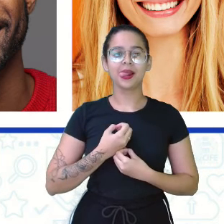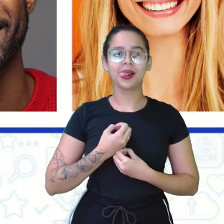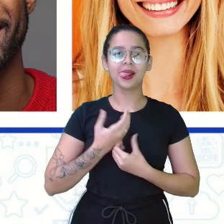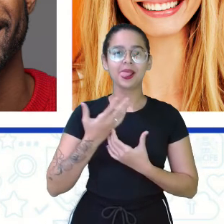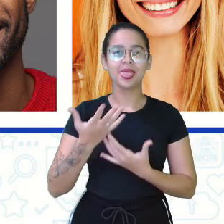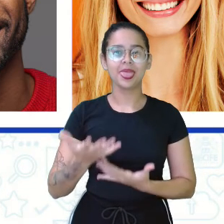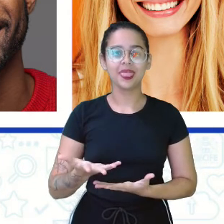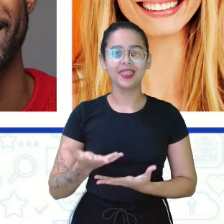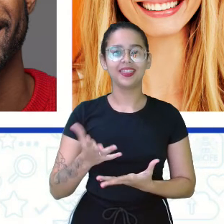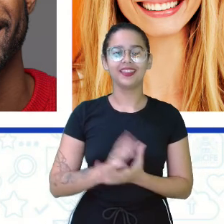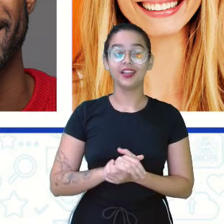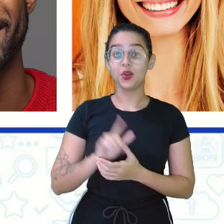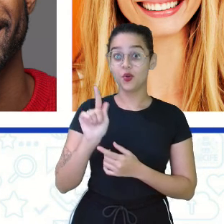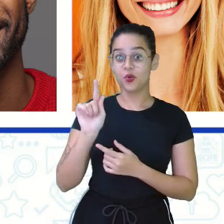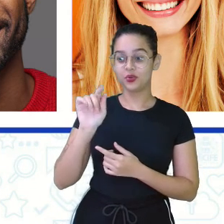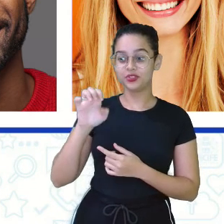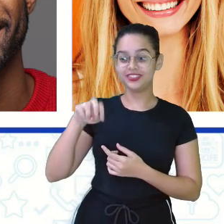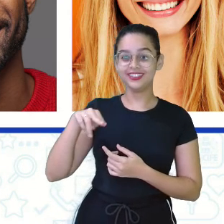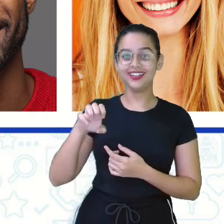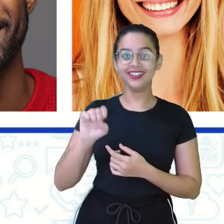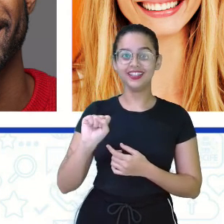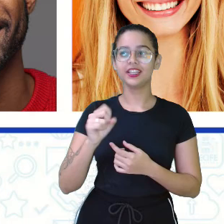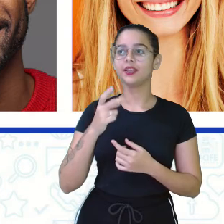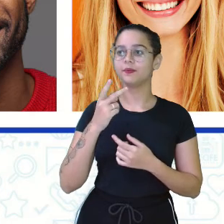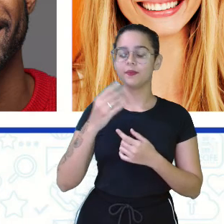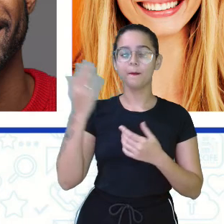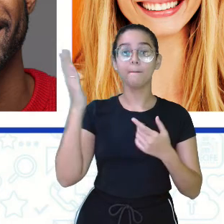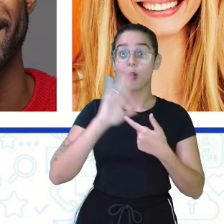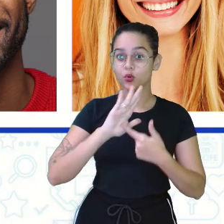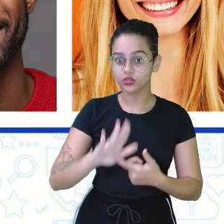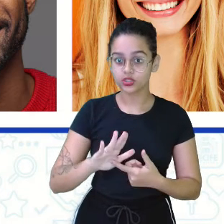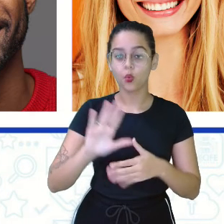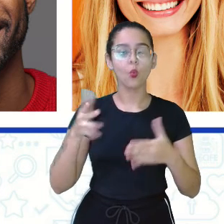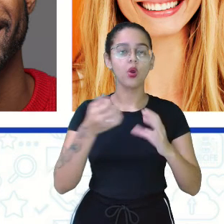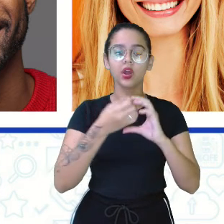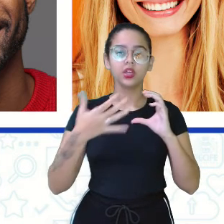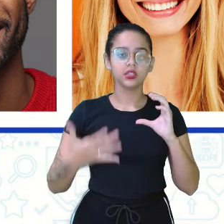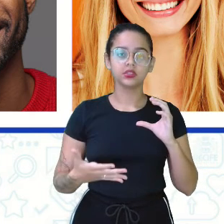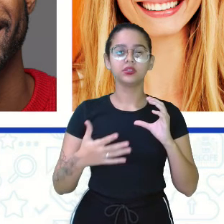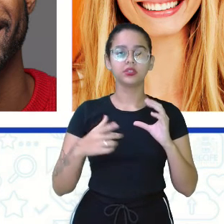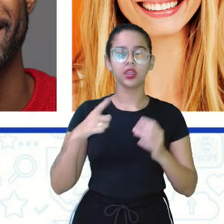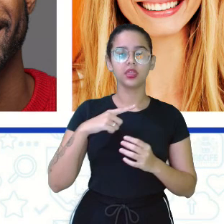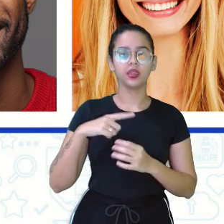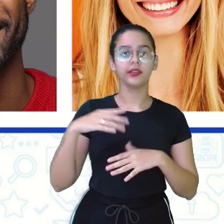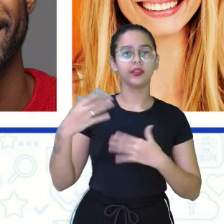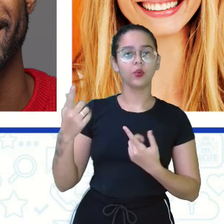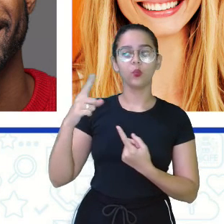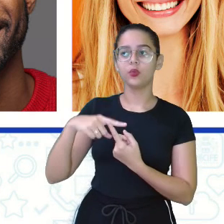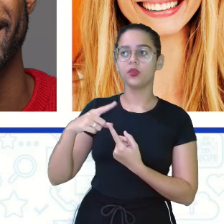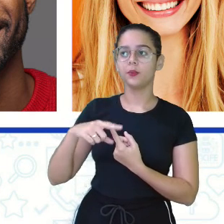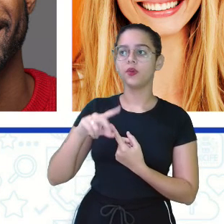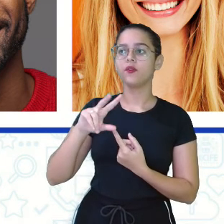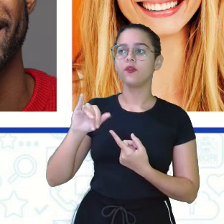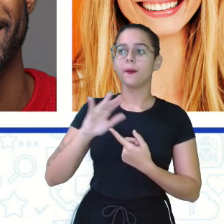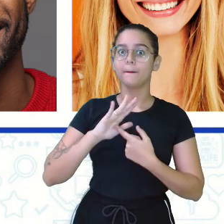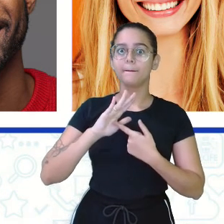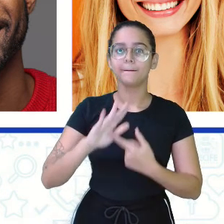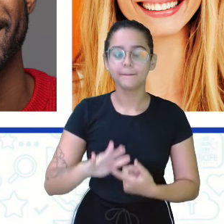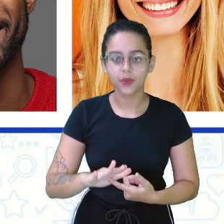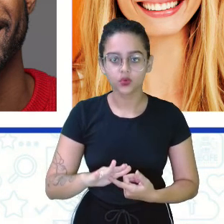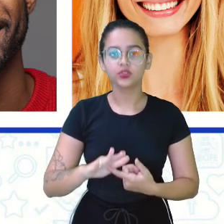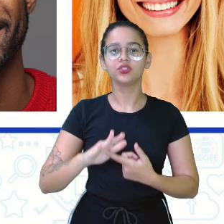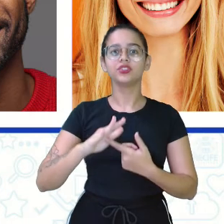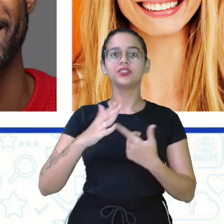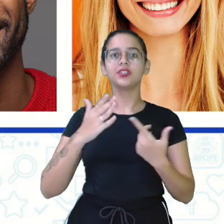os genes estão dizendo quais são as características em que eles vão atuar. E o fenótipo, ele vai expressar